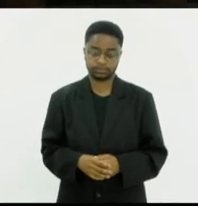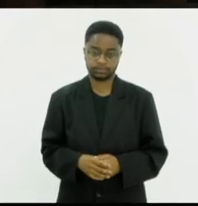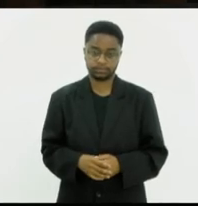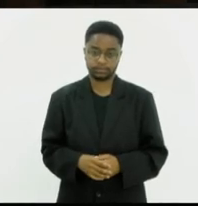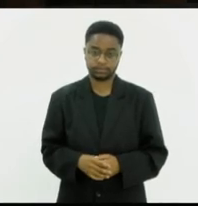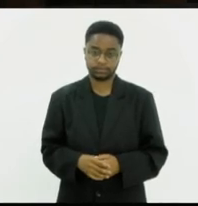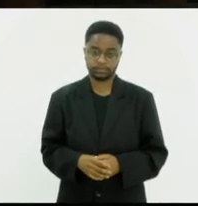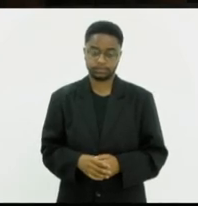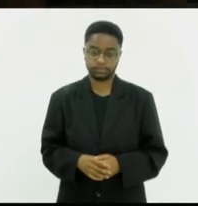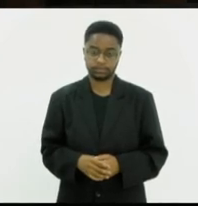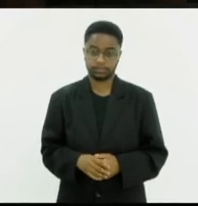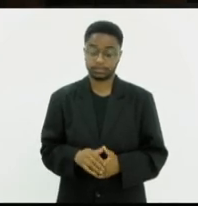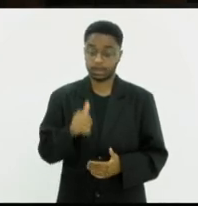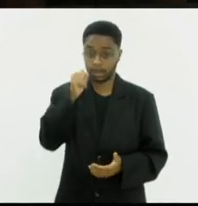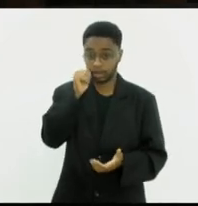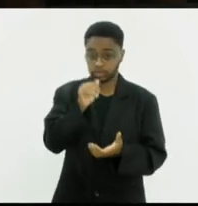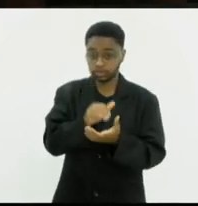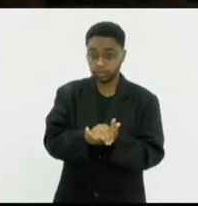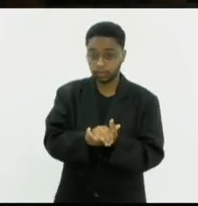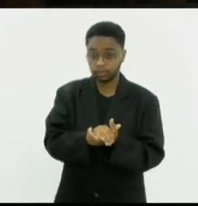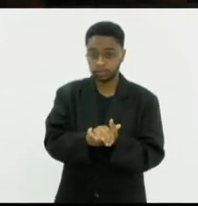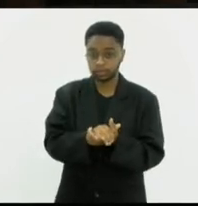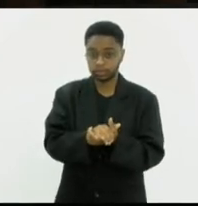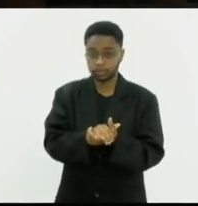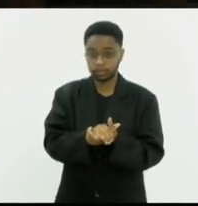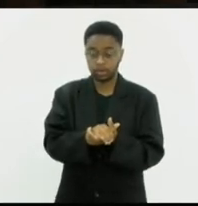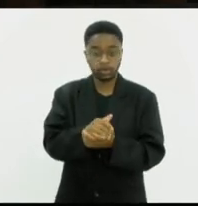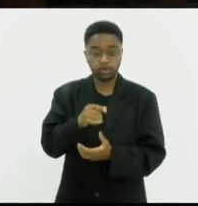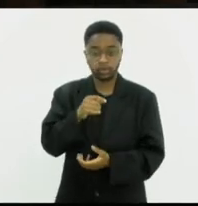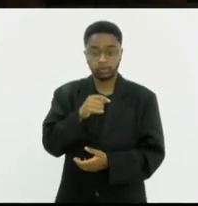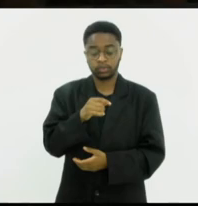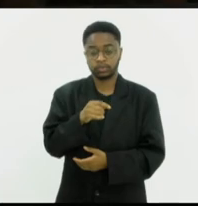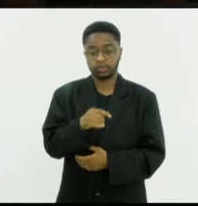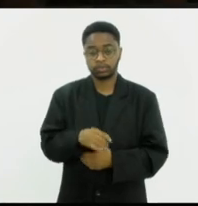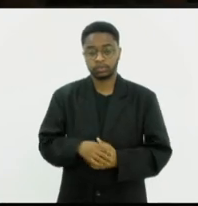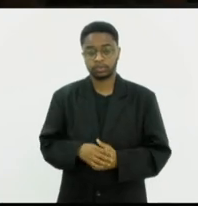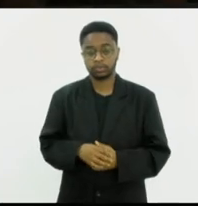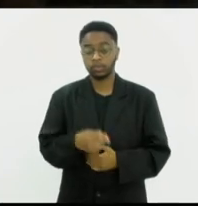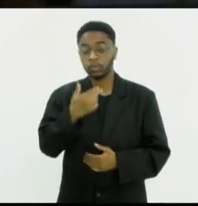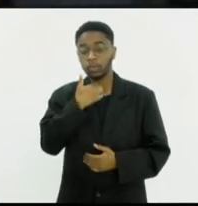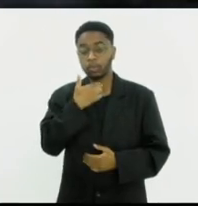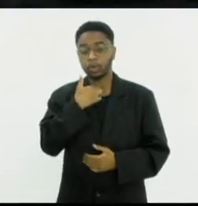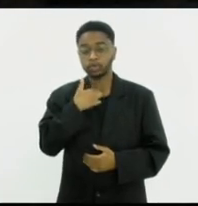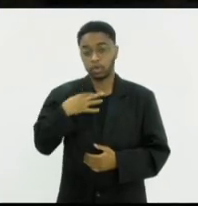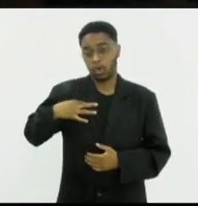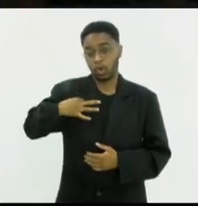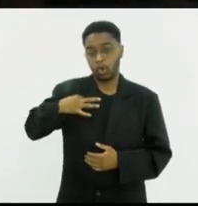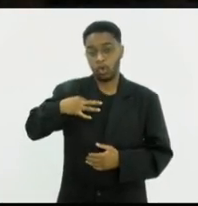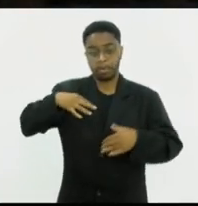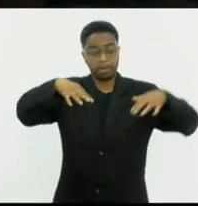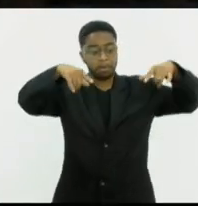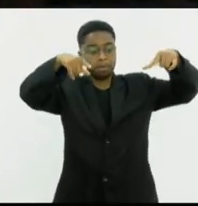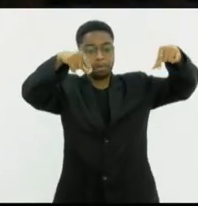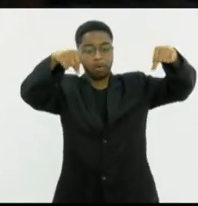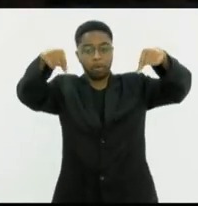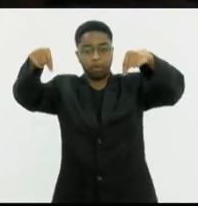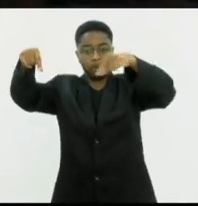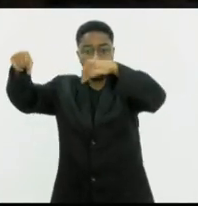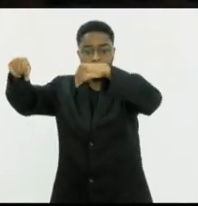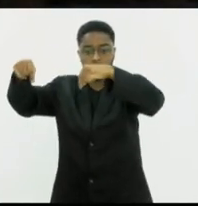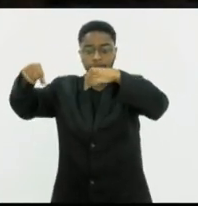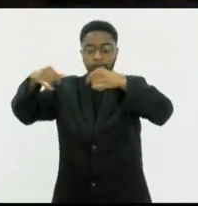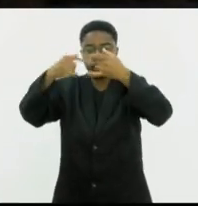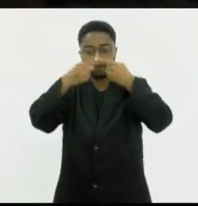as esposas não penduram as fardas nos varais de roupa.